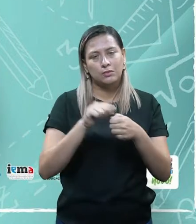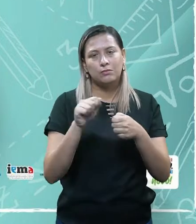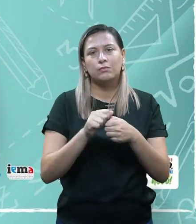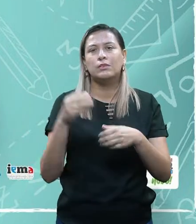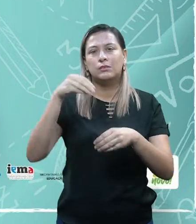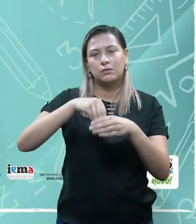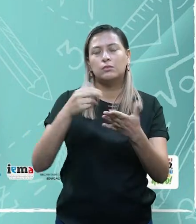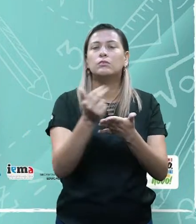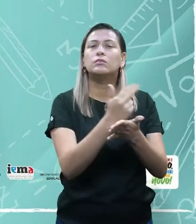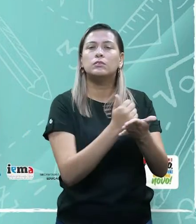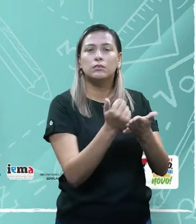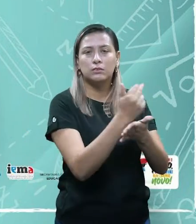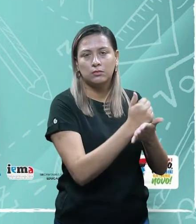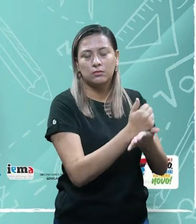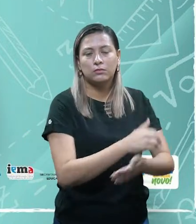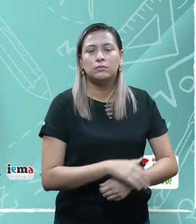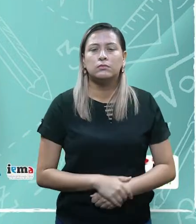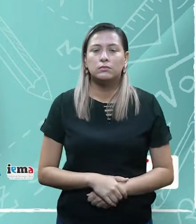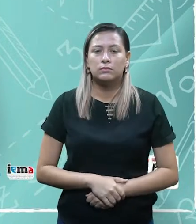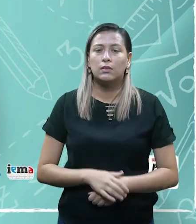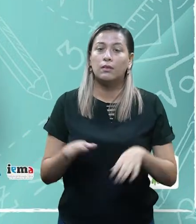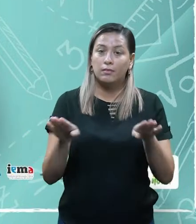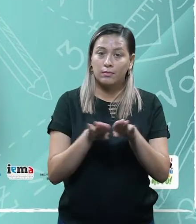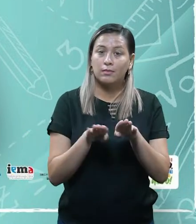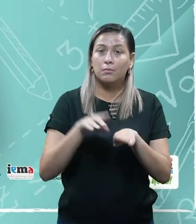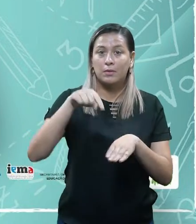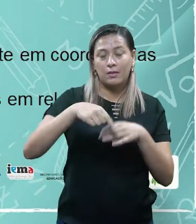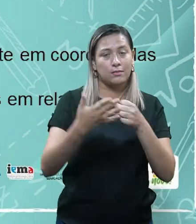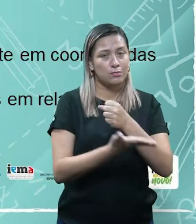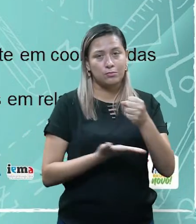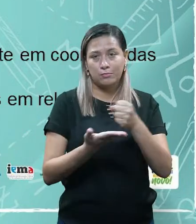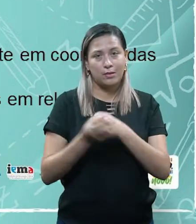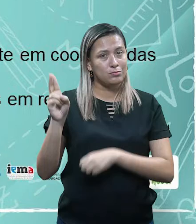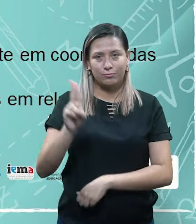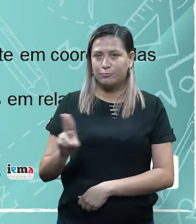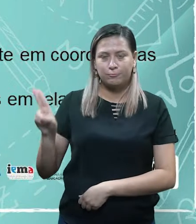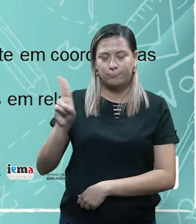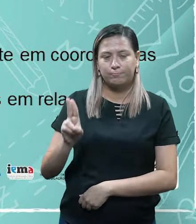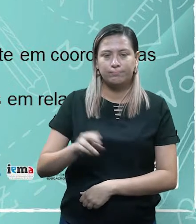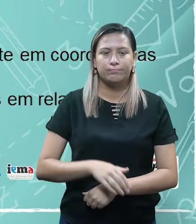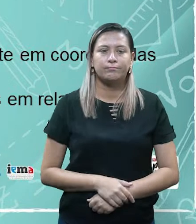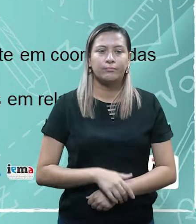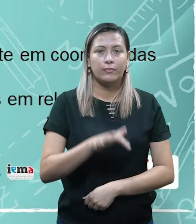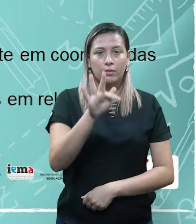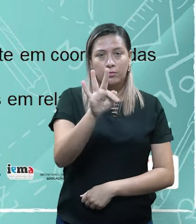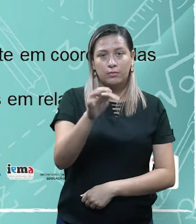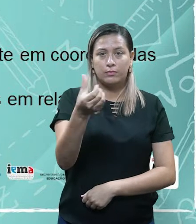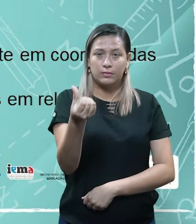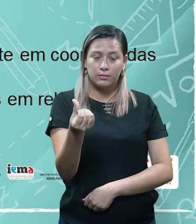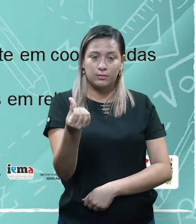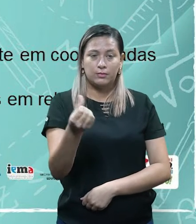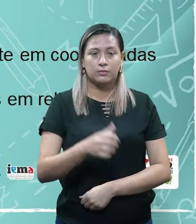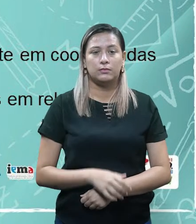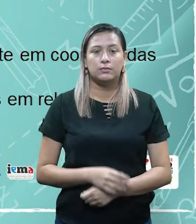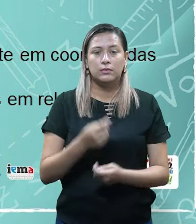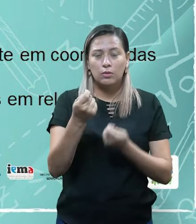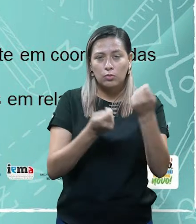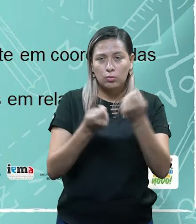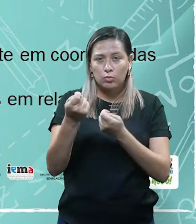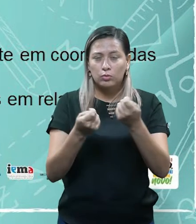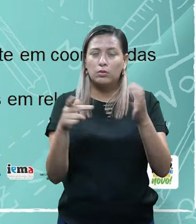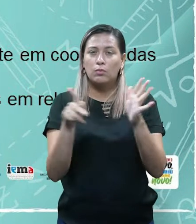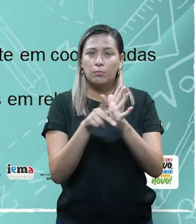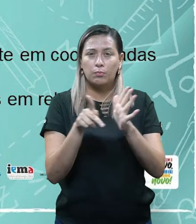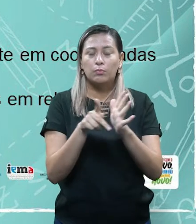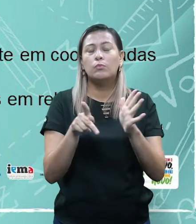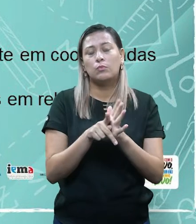desenho. Também a gente, no básico aqui, não vamos utilizar. F6 é o controlador das coordenadas. A gente vai